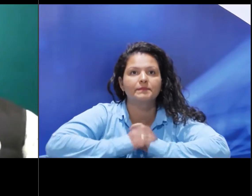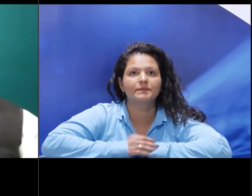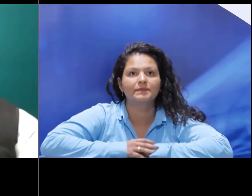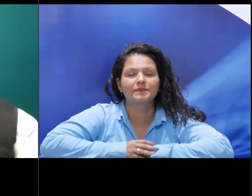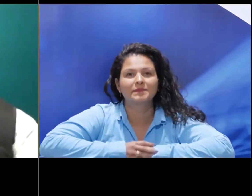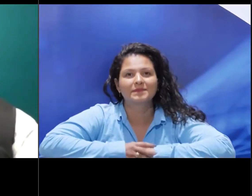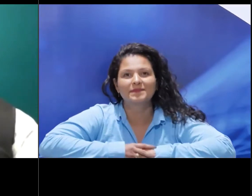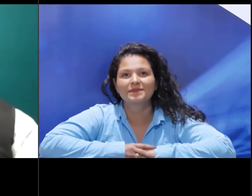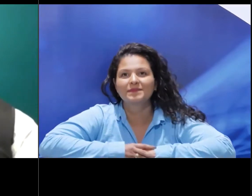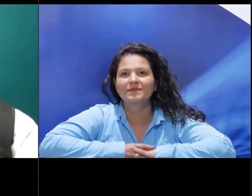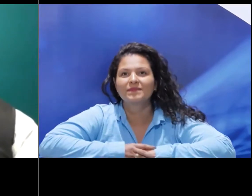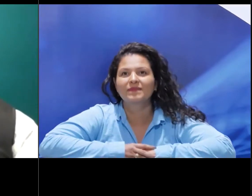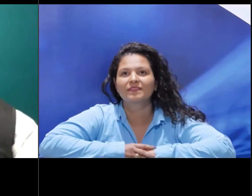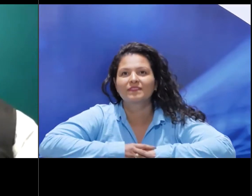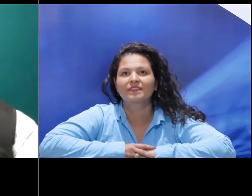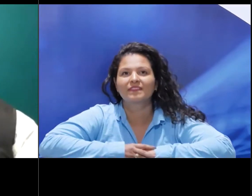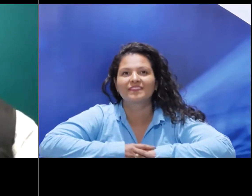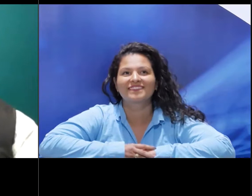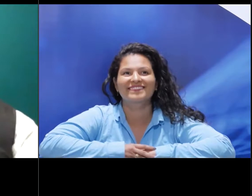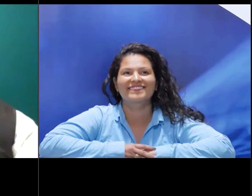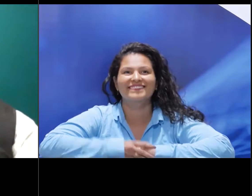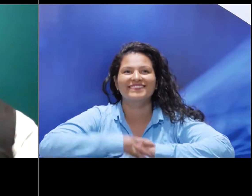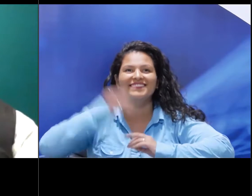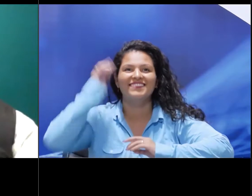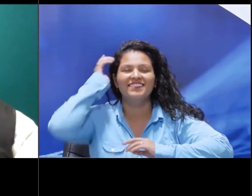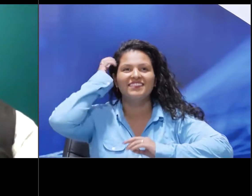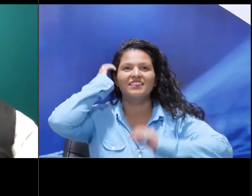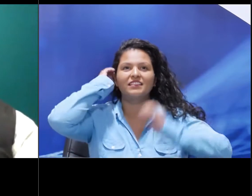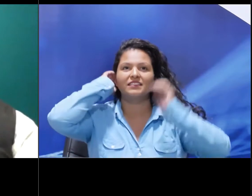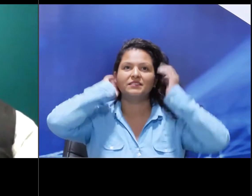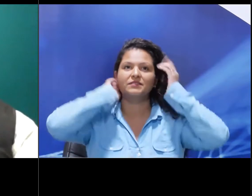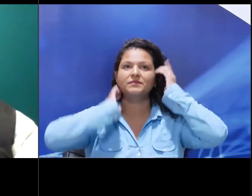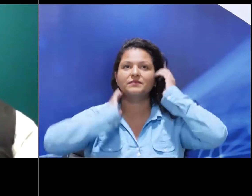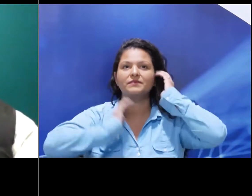Beleza. Ok, sem problema.